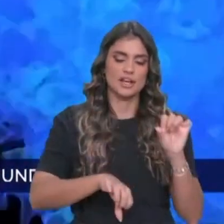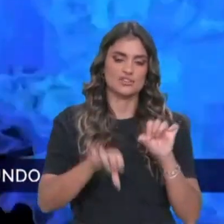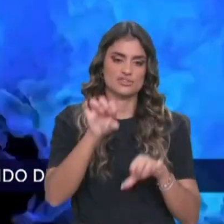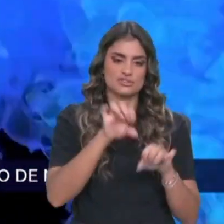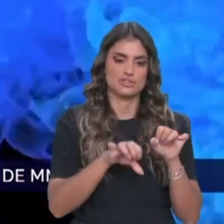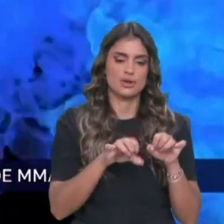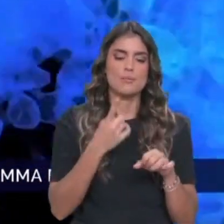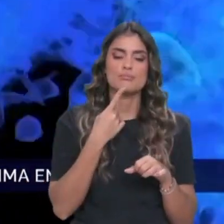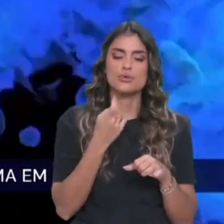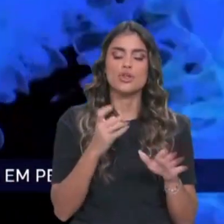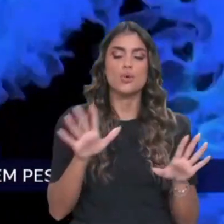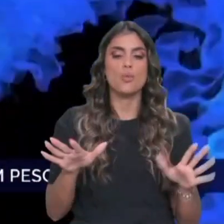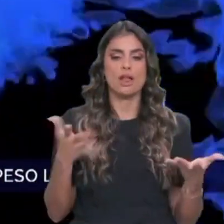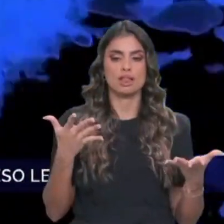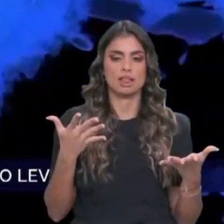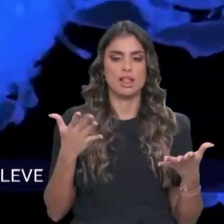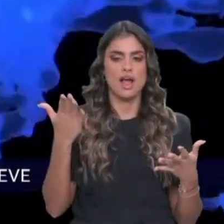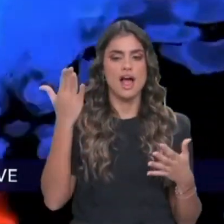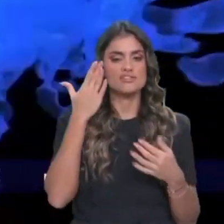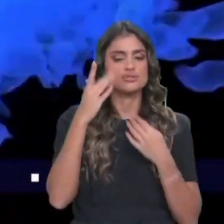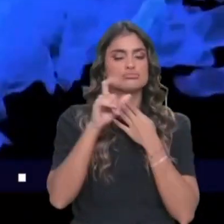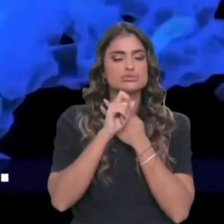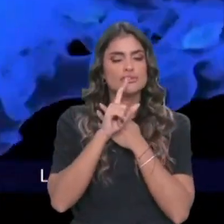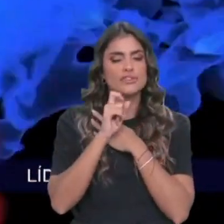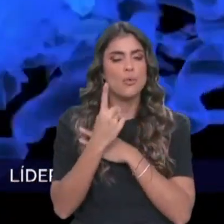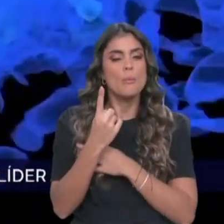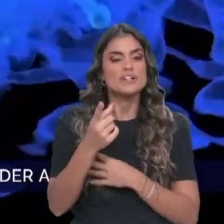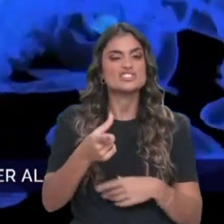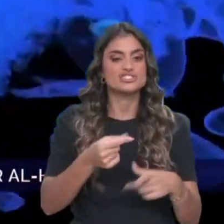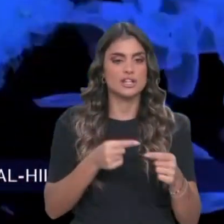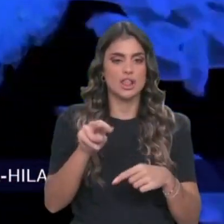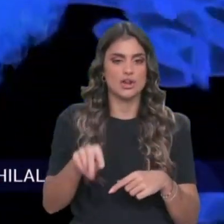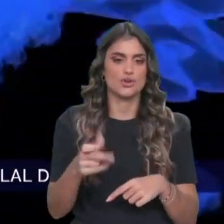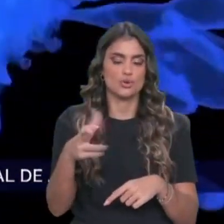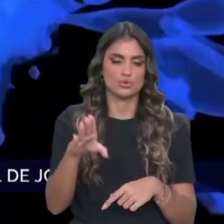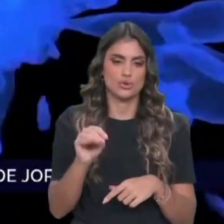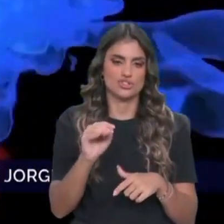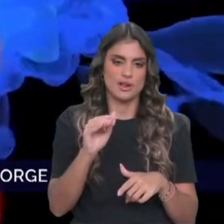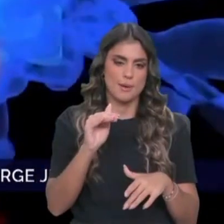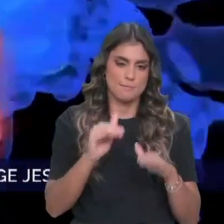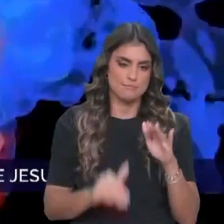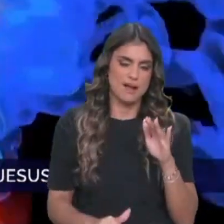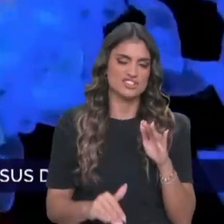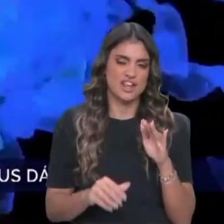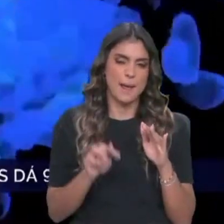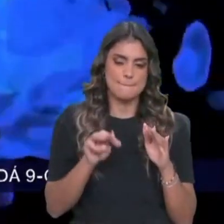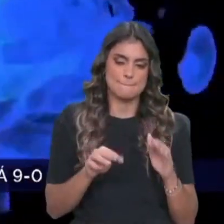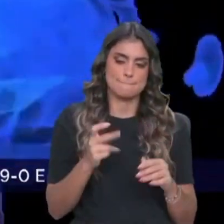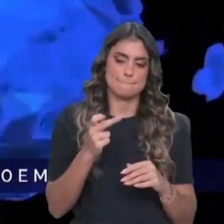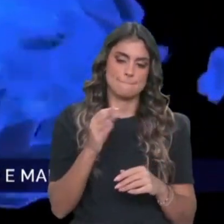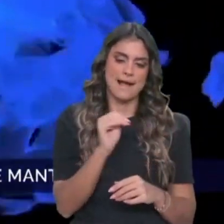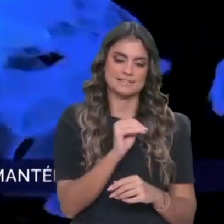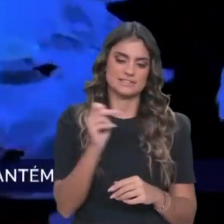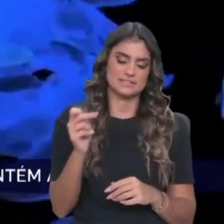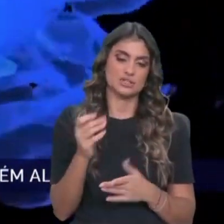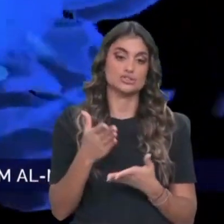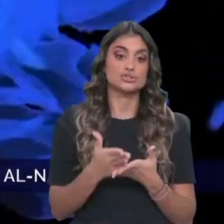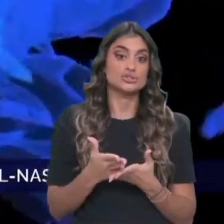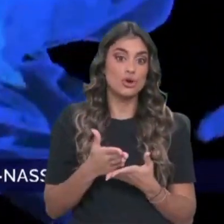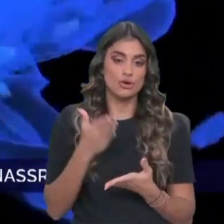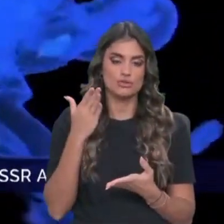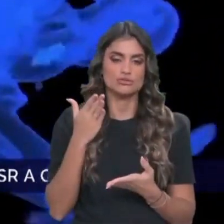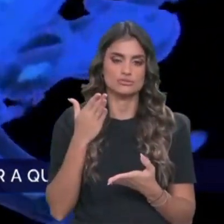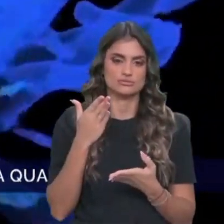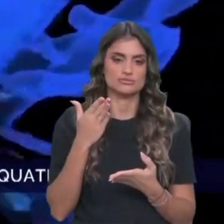pergunta que eles colocam é: será que uma estrela de neutrões de baixa massa, por si só,